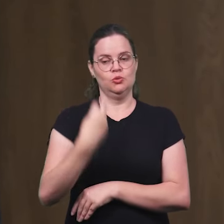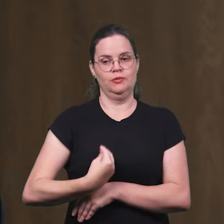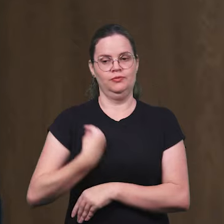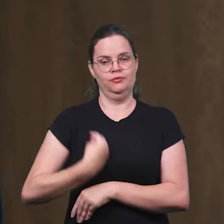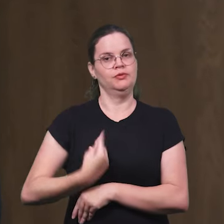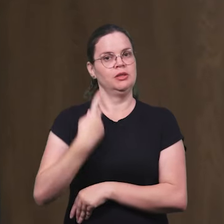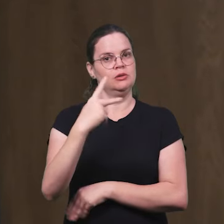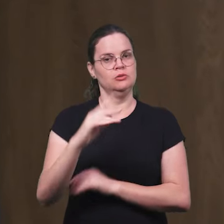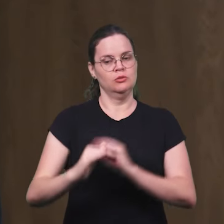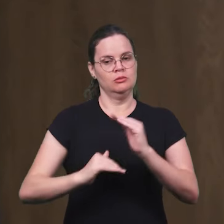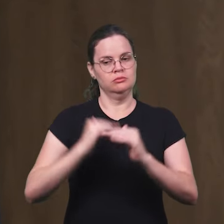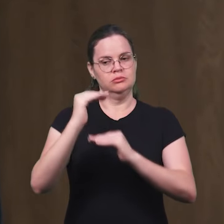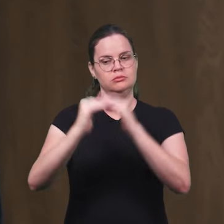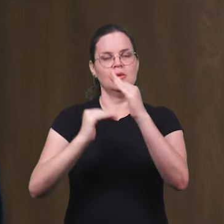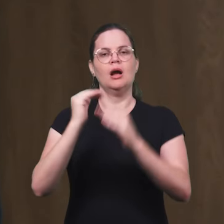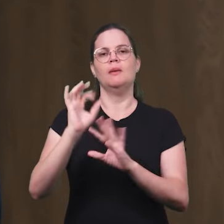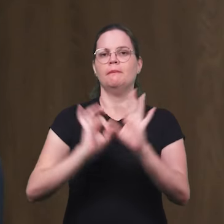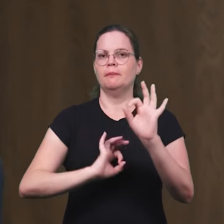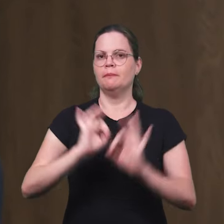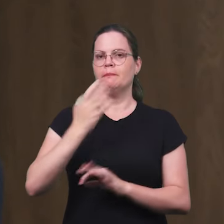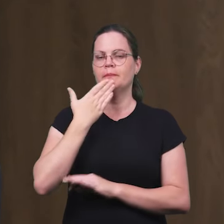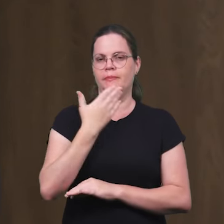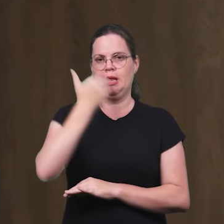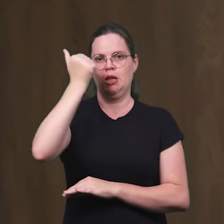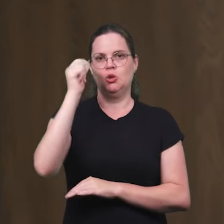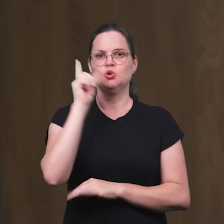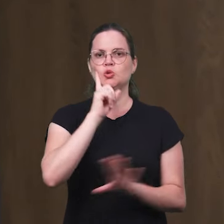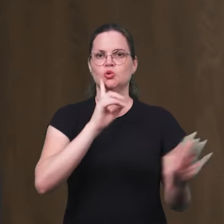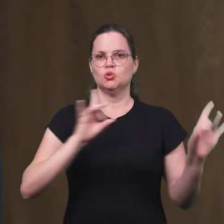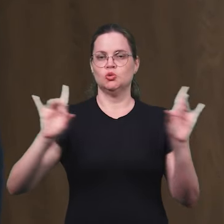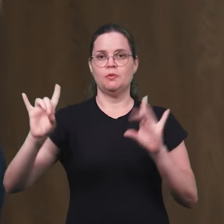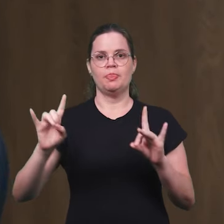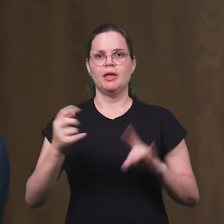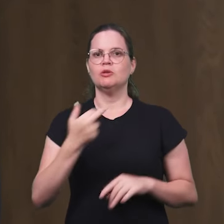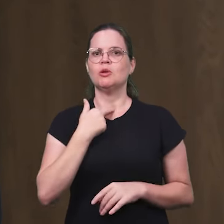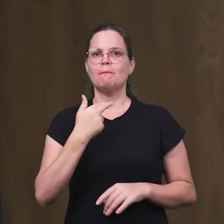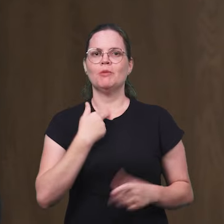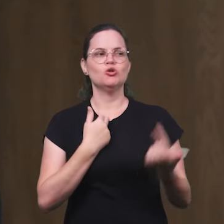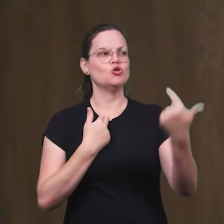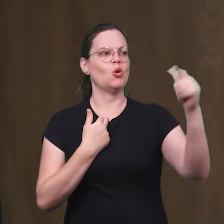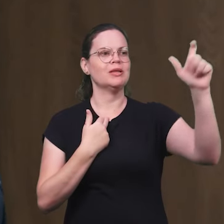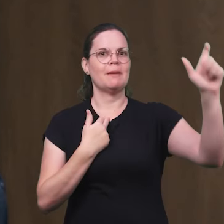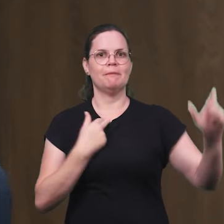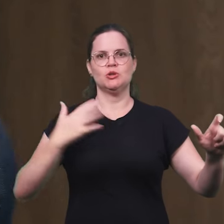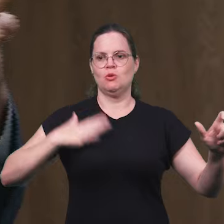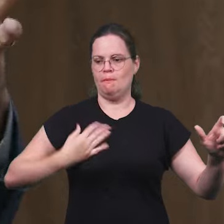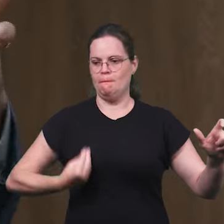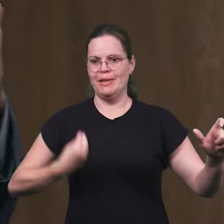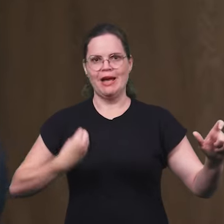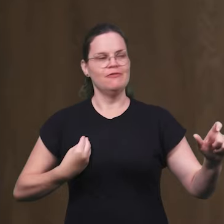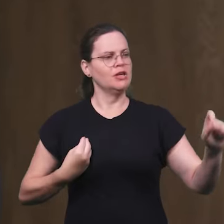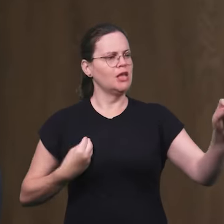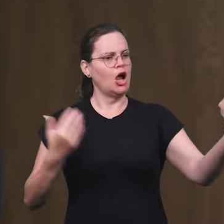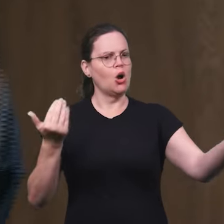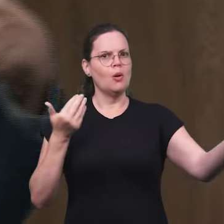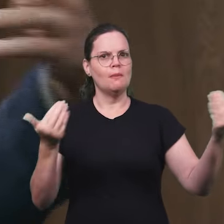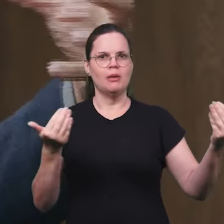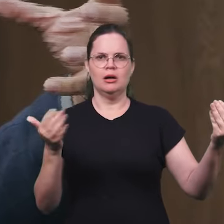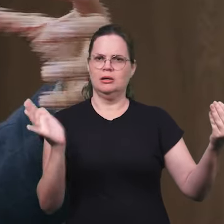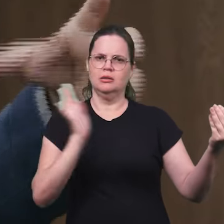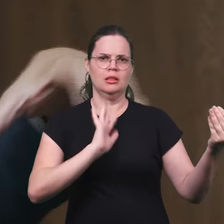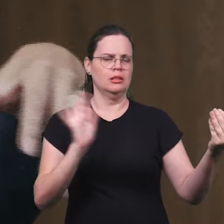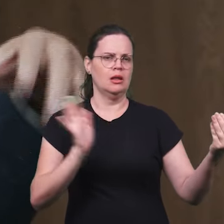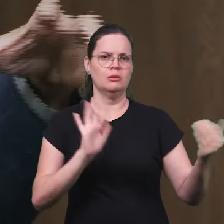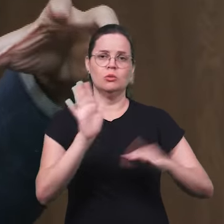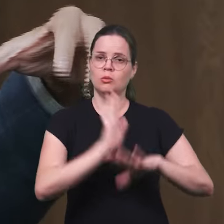né? A comparação, a gente tem que ter o cuidado, especialmente em tempos de internet e de rede social, que é muito